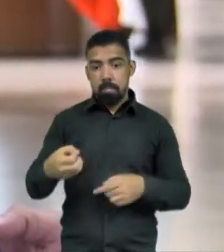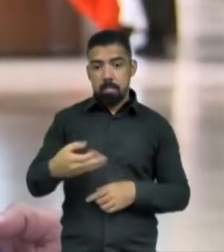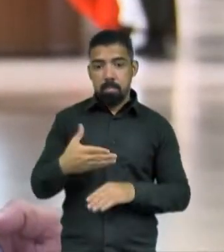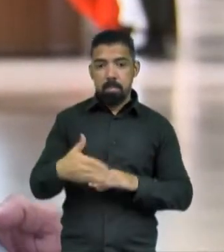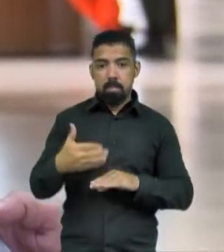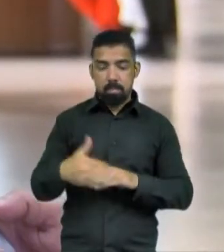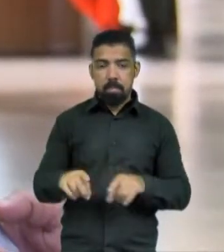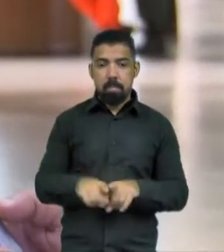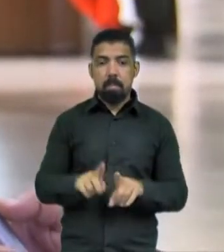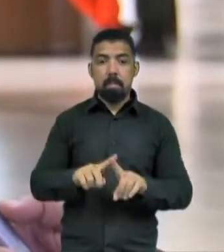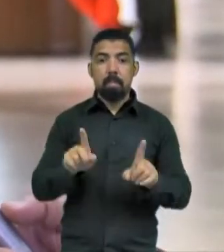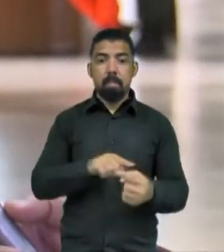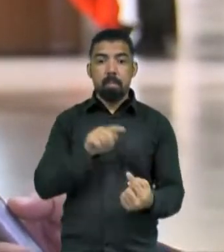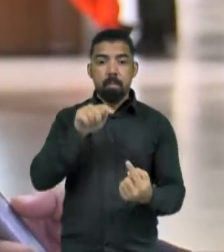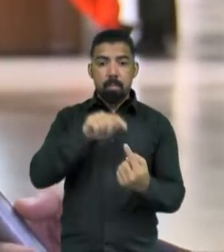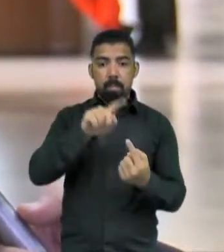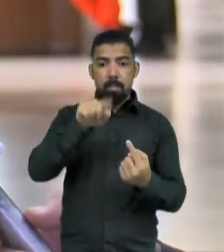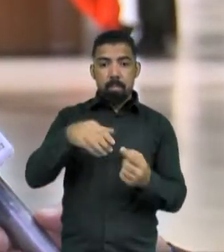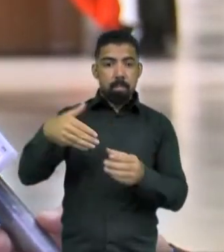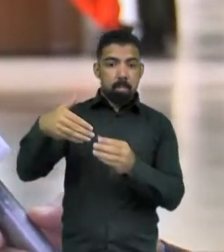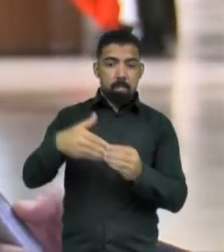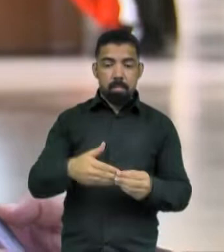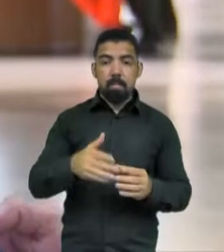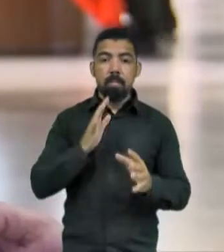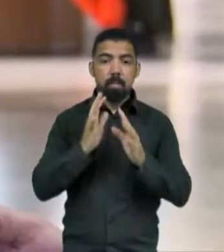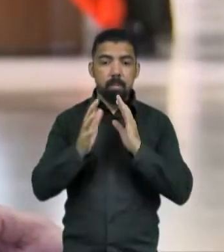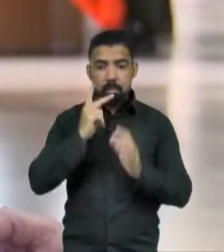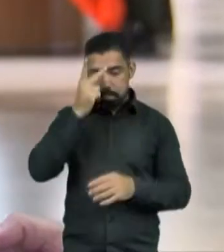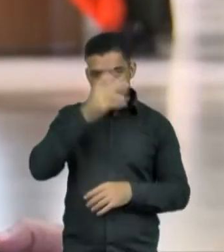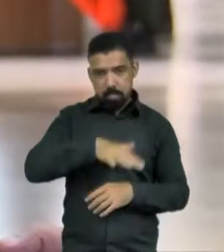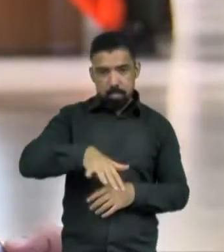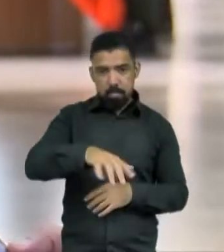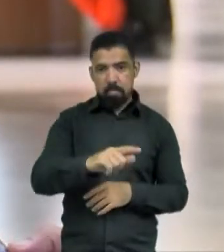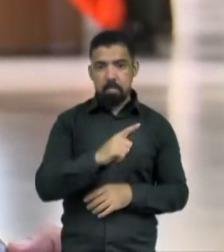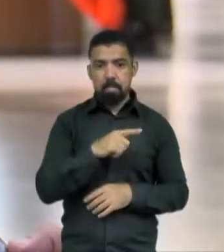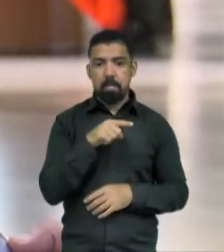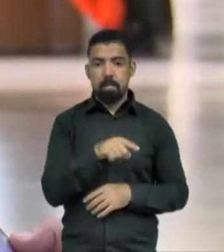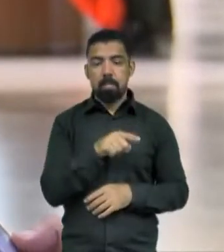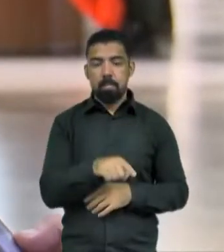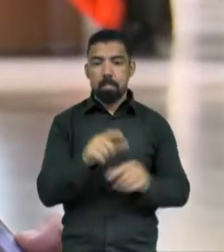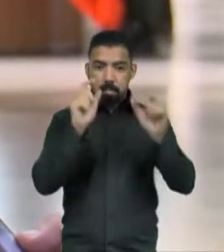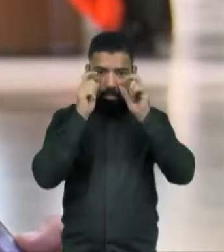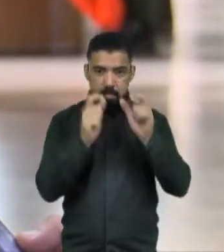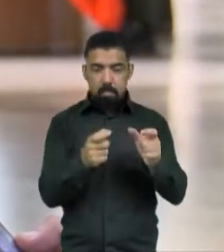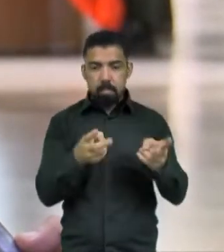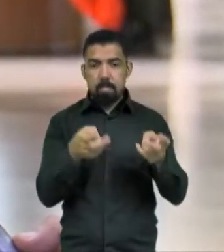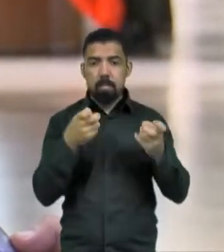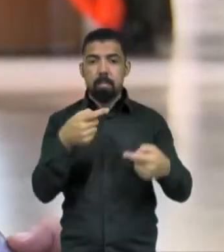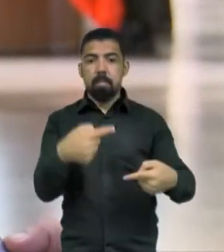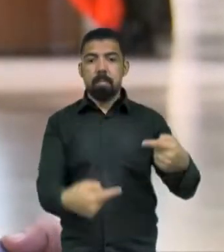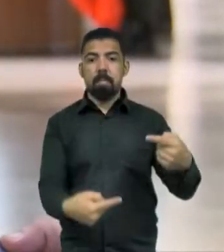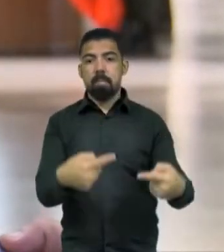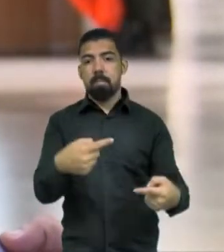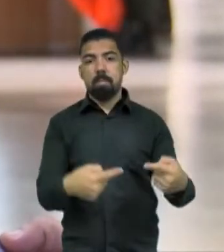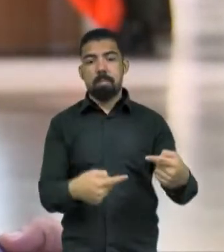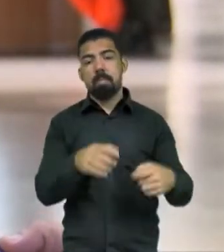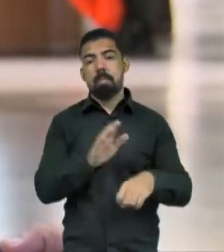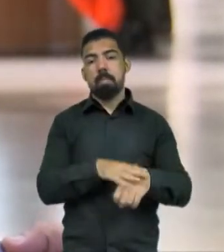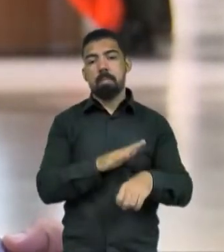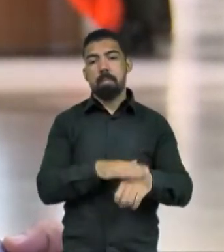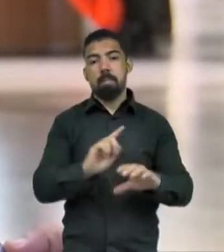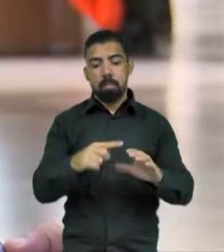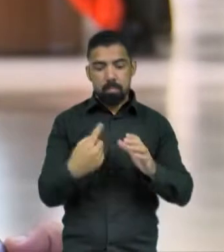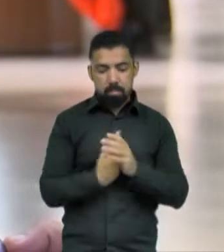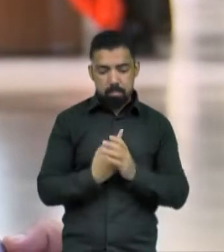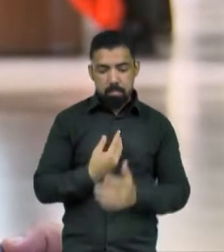a intenção é trazer esse conhecimento para o público em geral, os interessados em perceber a política como parte da sua